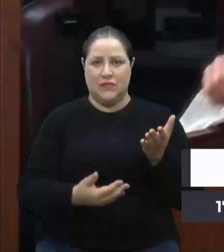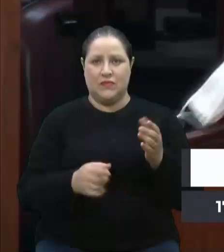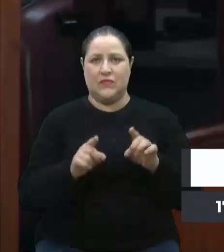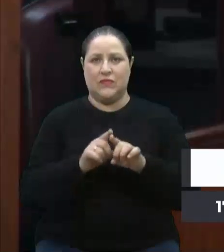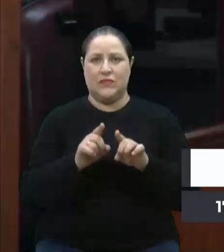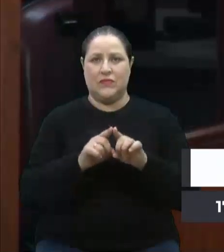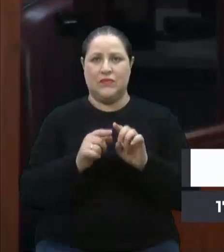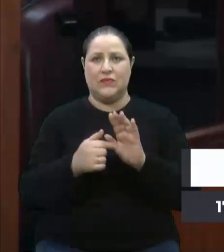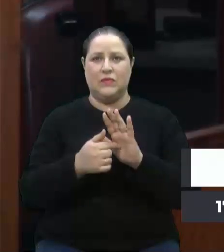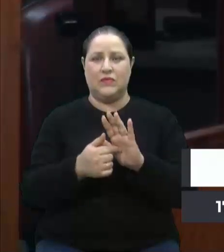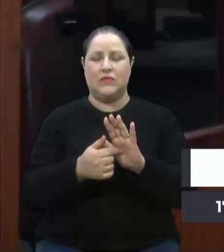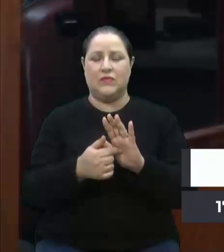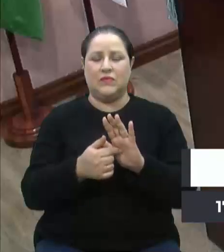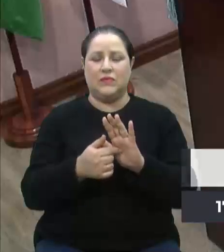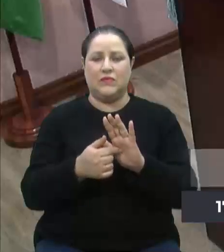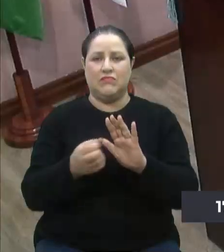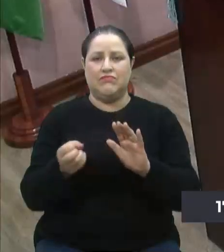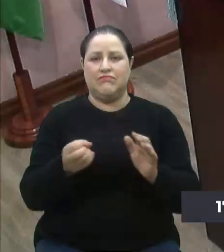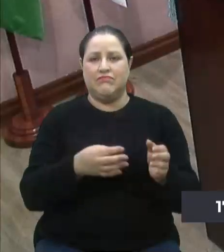E aí